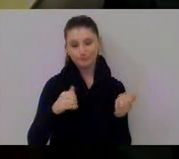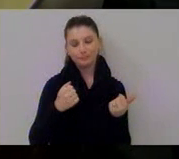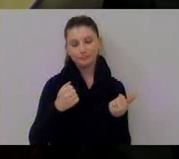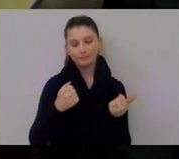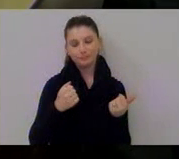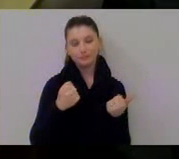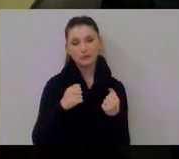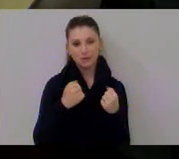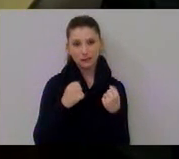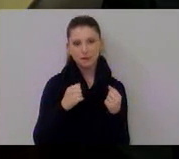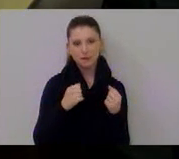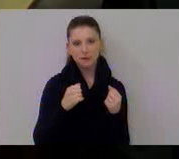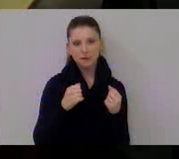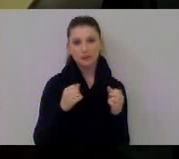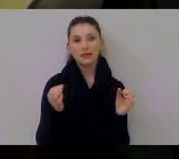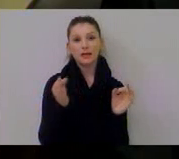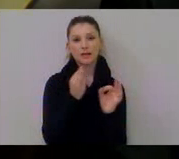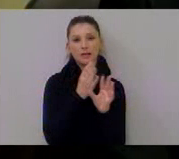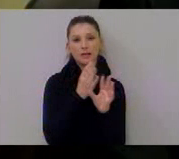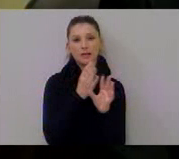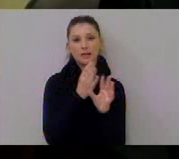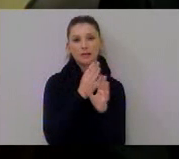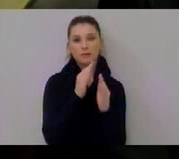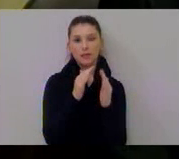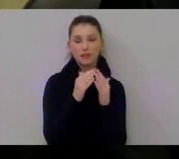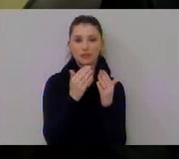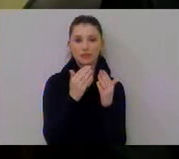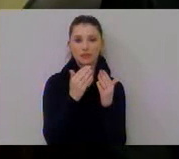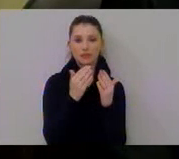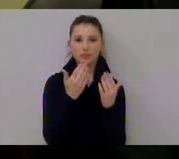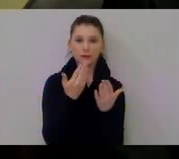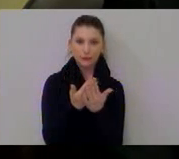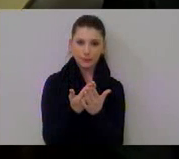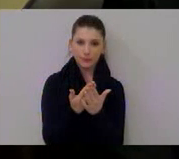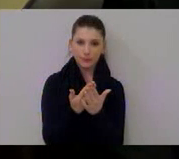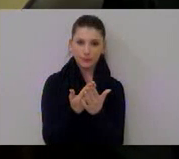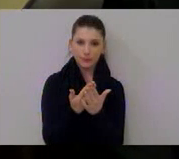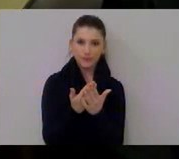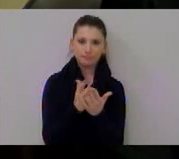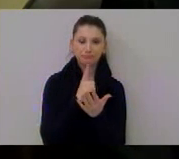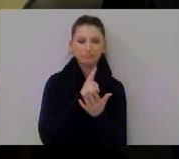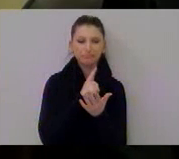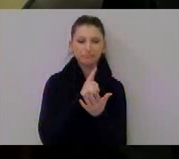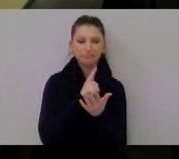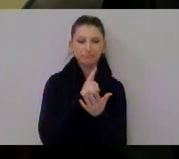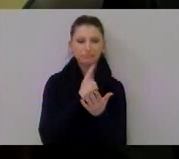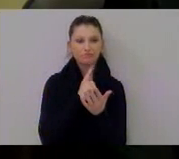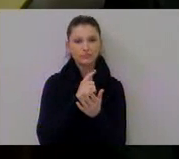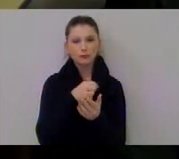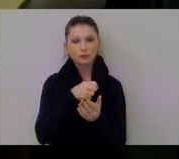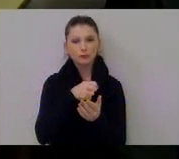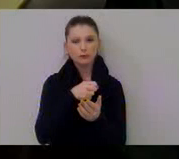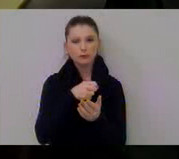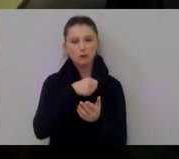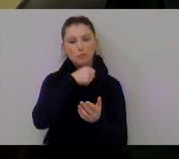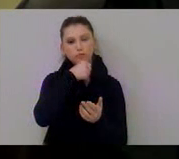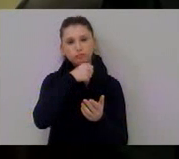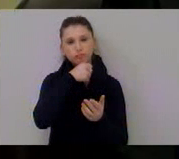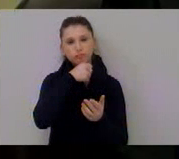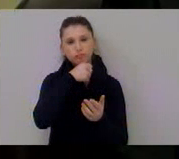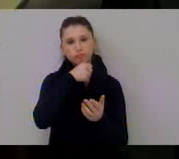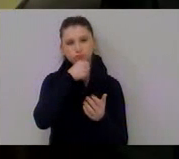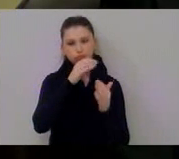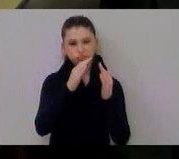Temos também lá uma antiga escola que por anos serviu